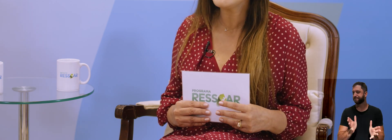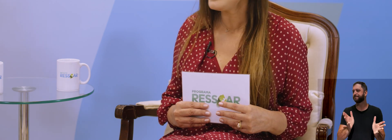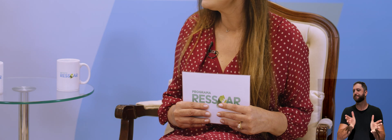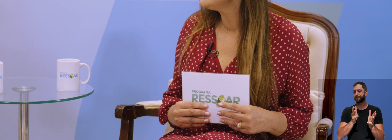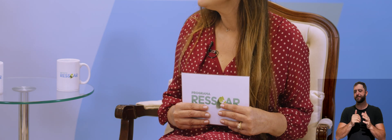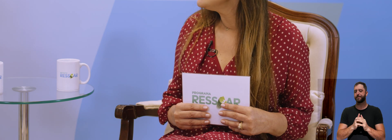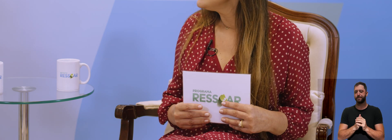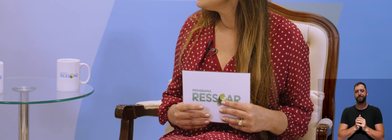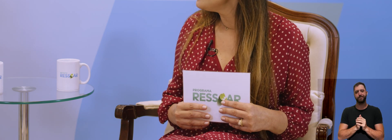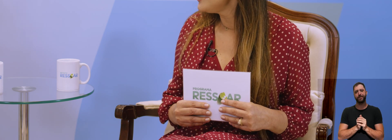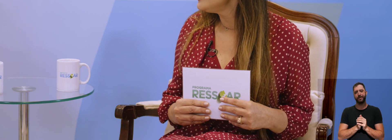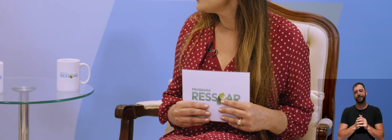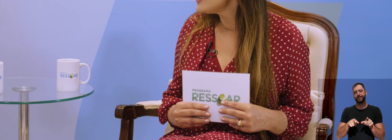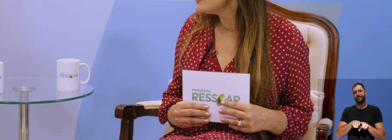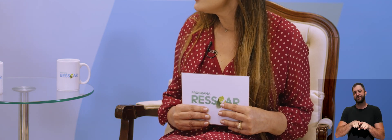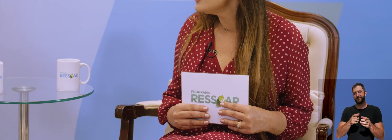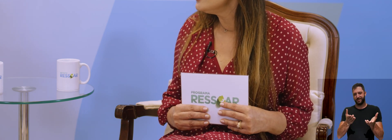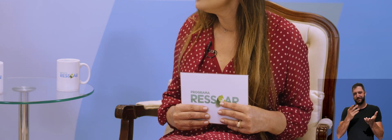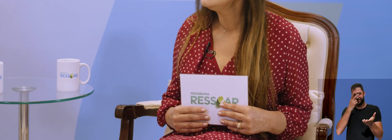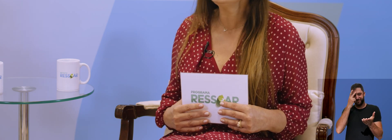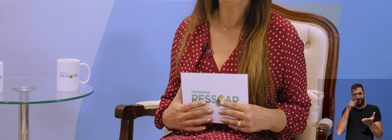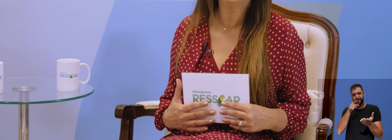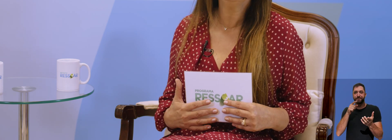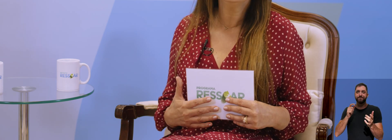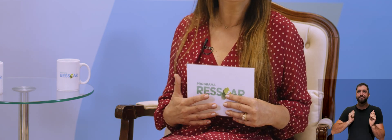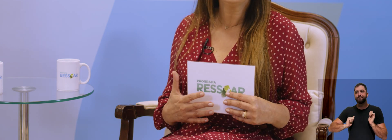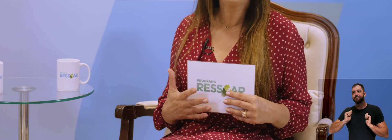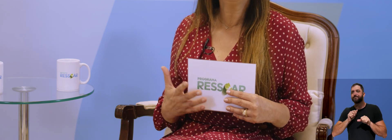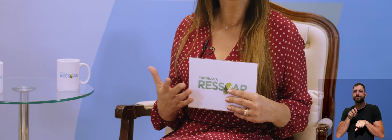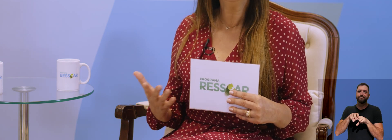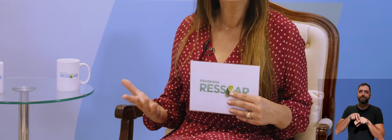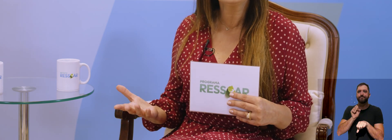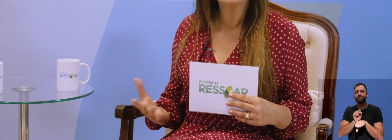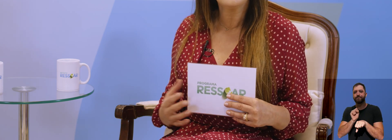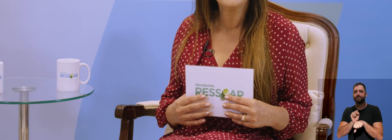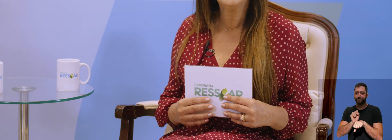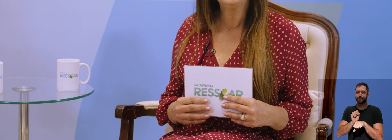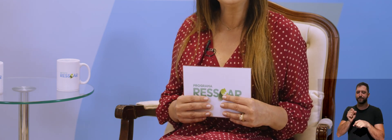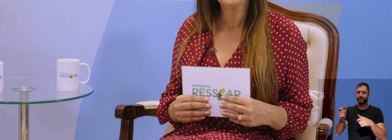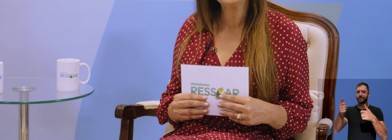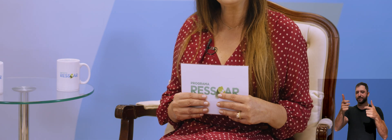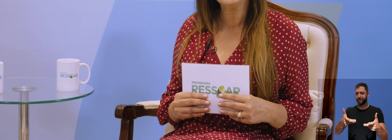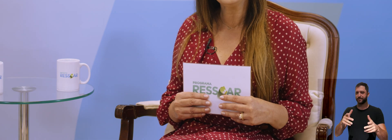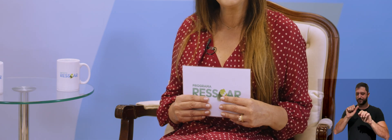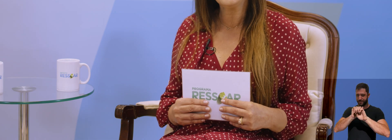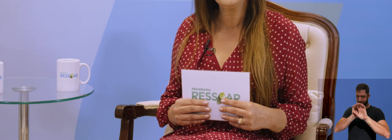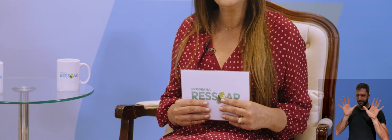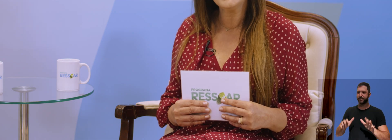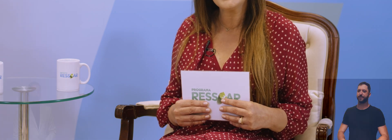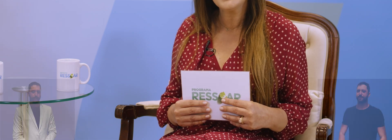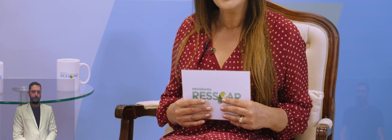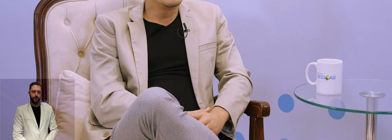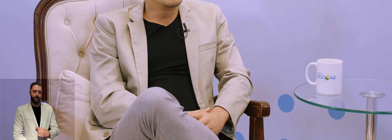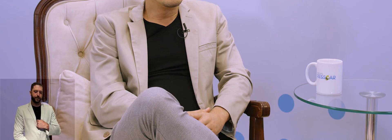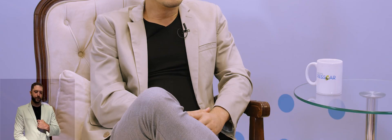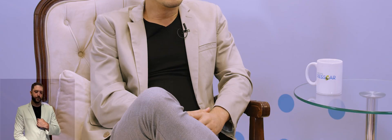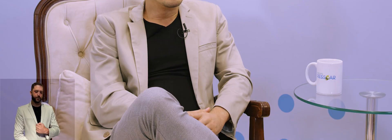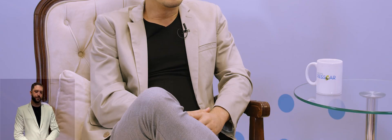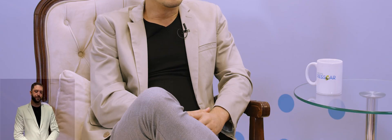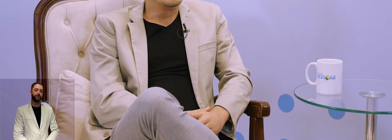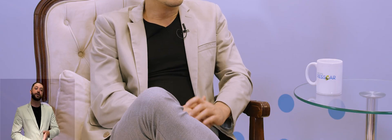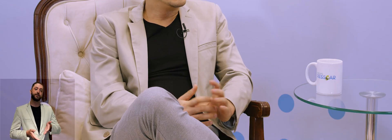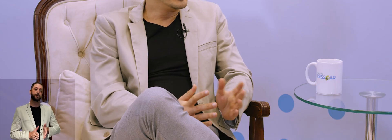profissionais dessa área que estiver aqui nos assistindo e também dar uma luz aqui para os nossos telespectadores.